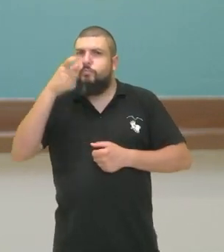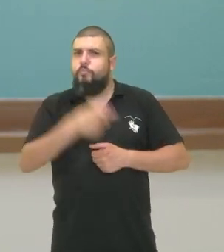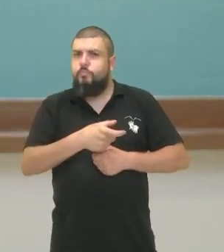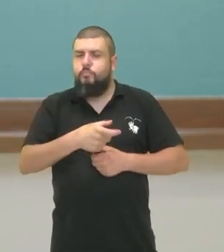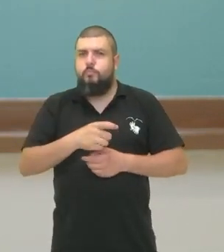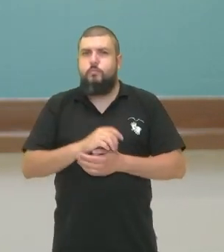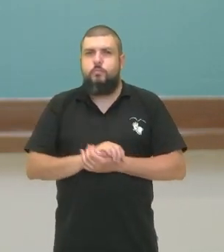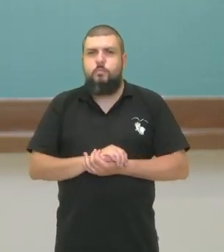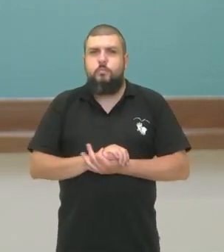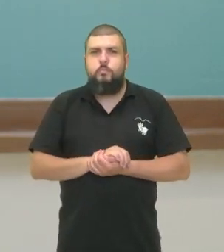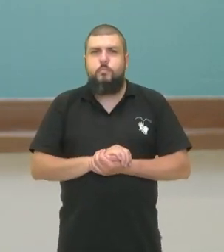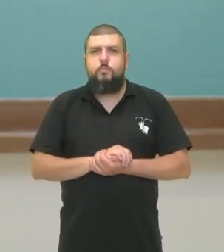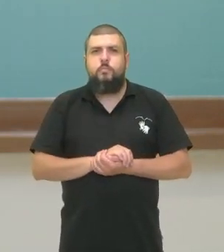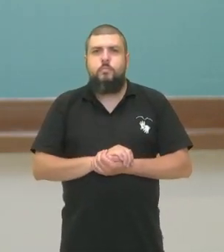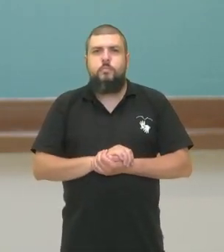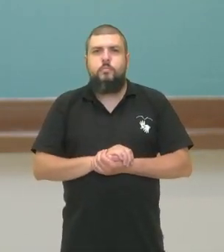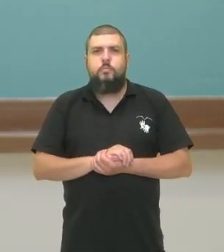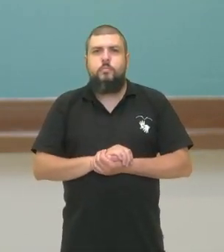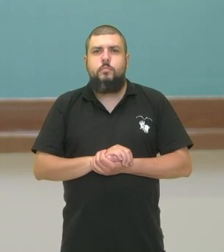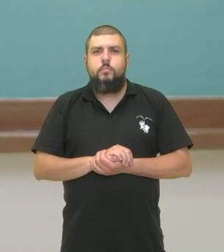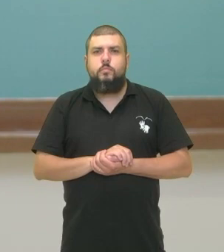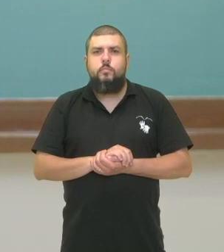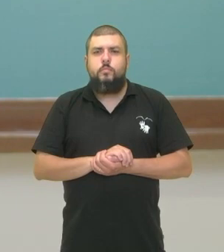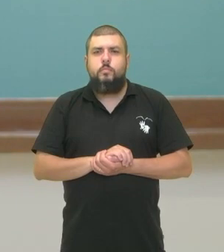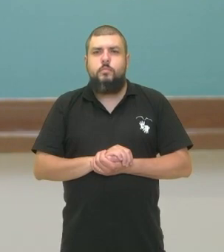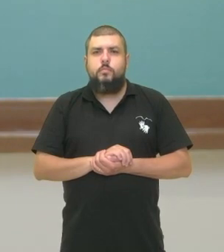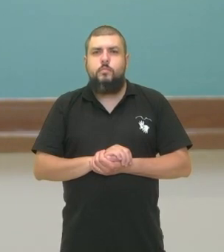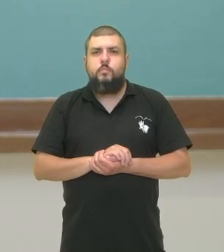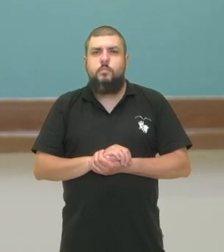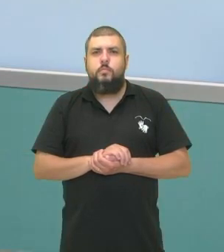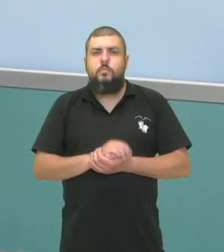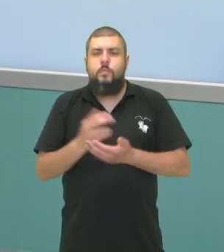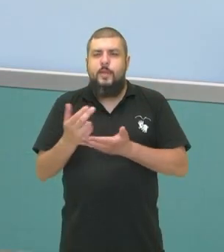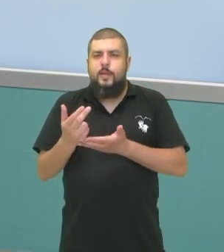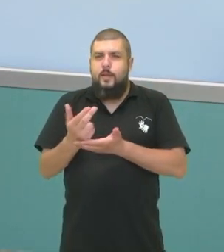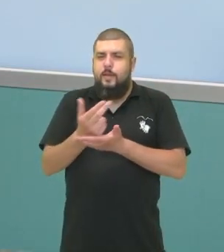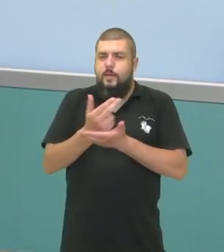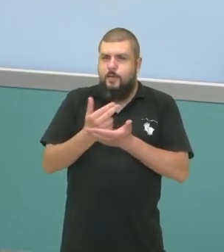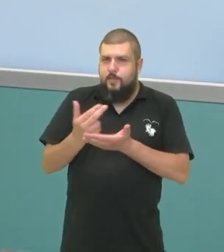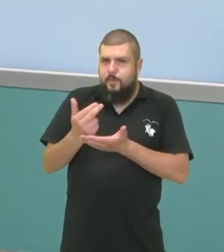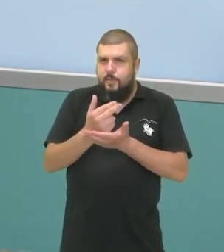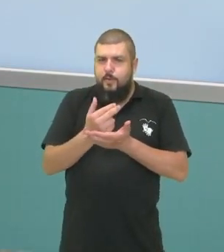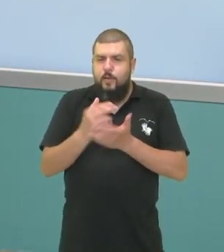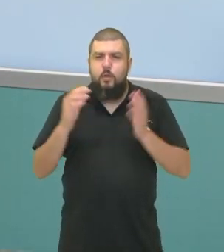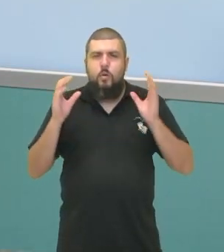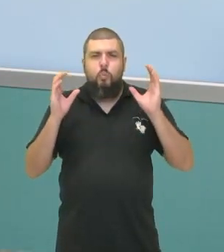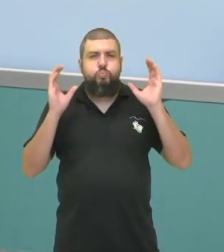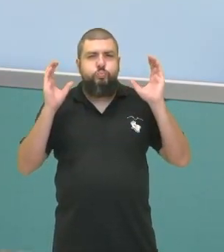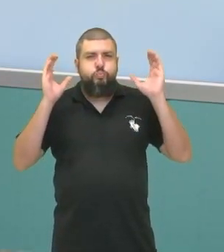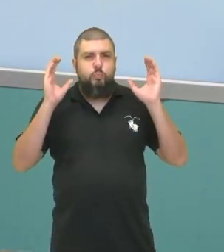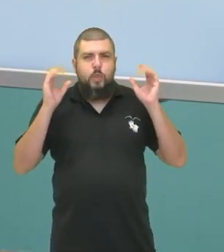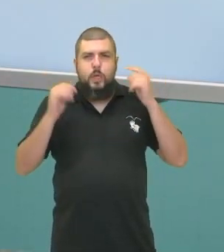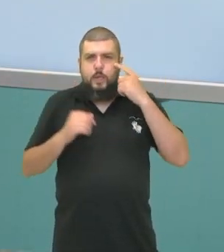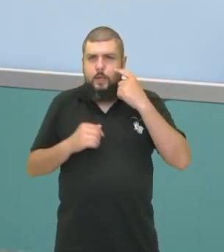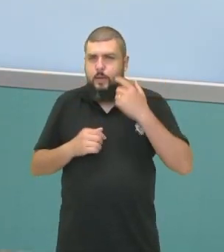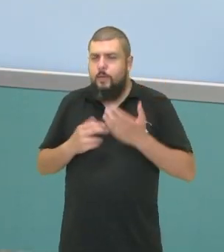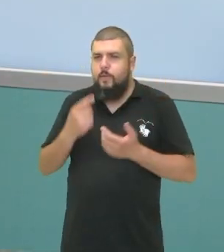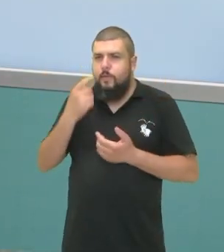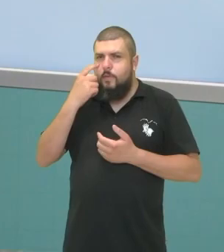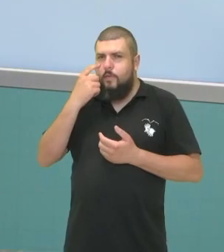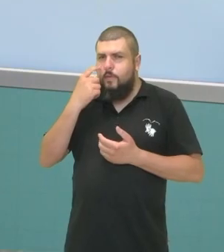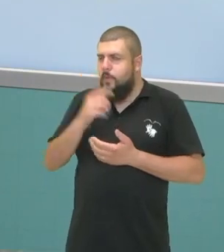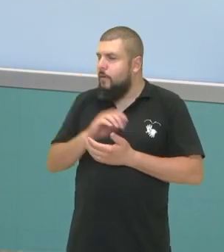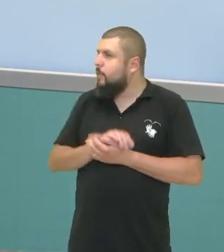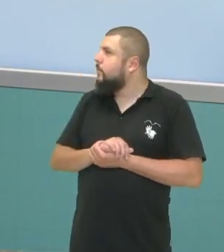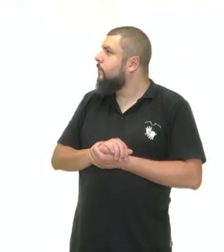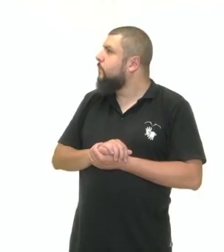Certo? Essa charge, né, da Mafalda é muito interessante para essa análise.